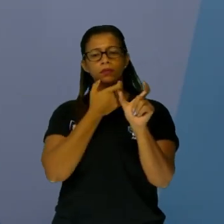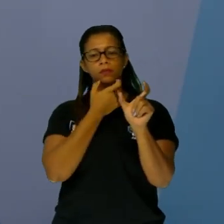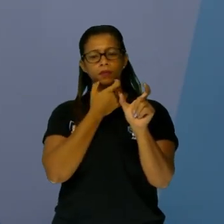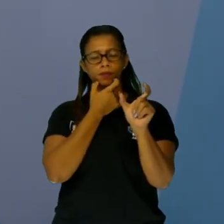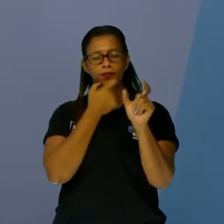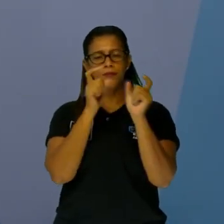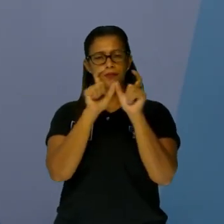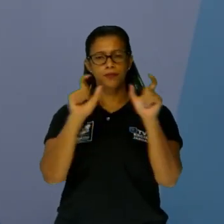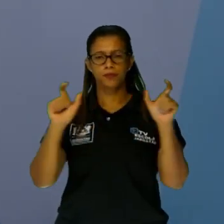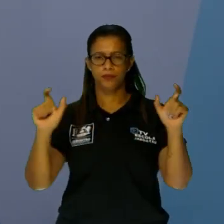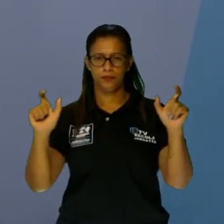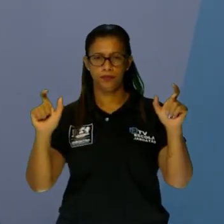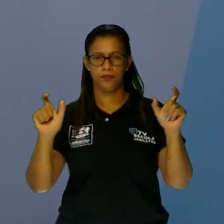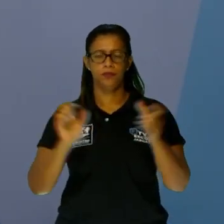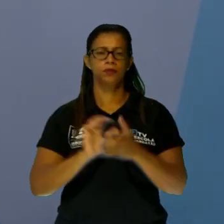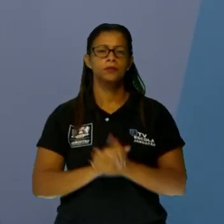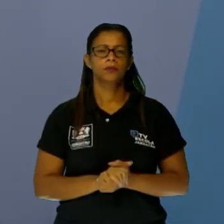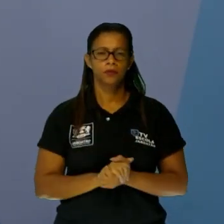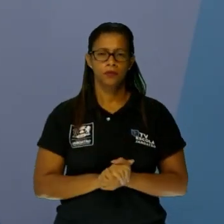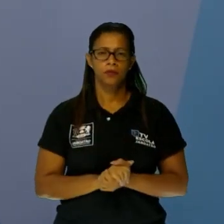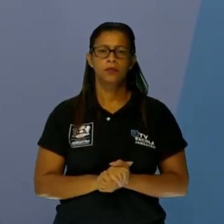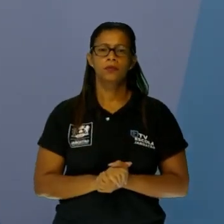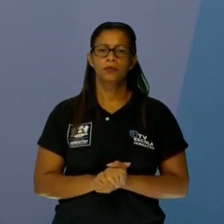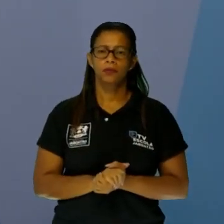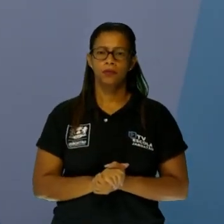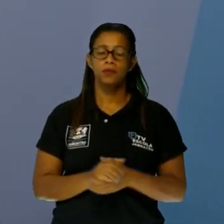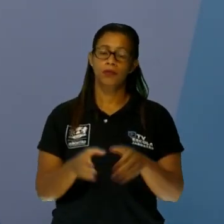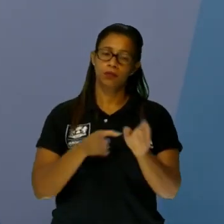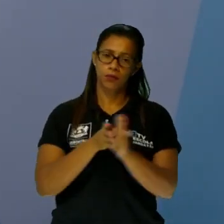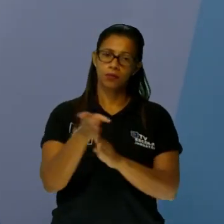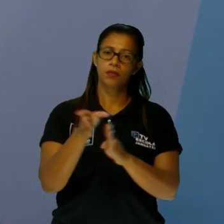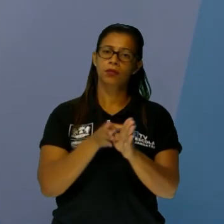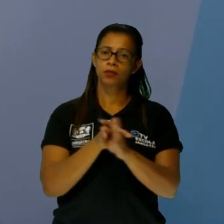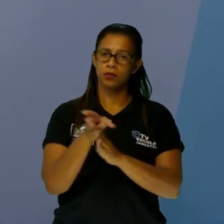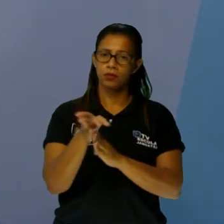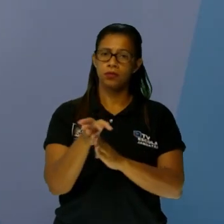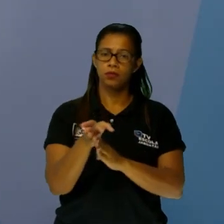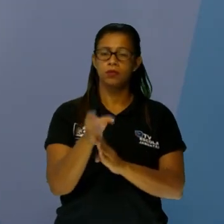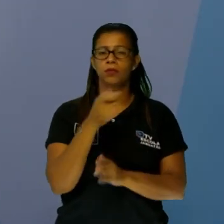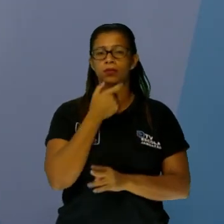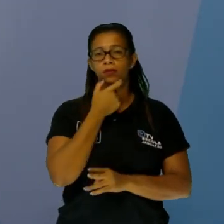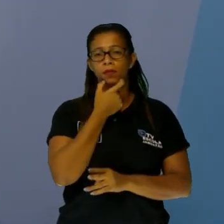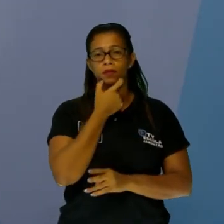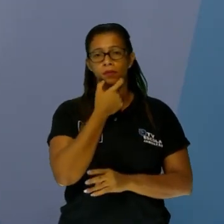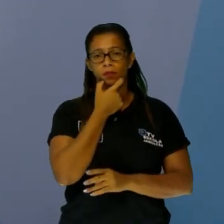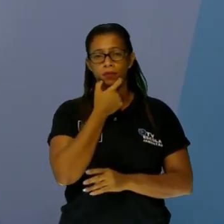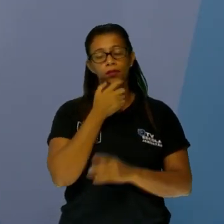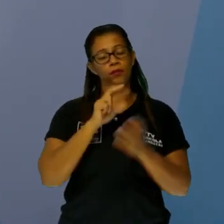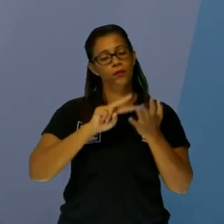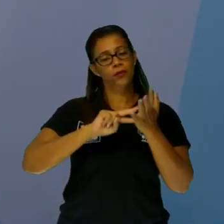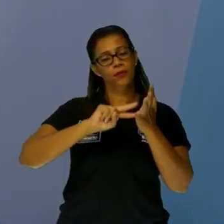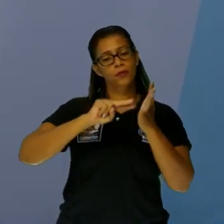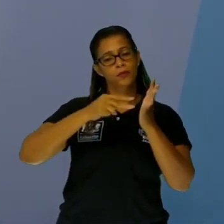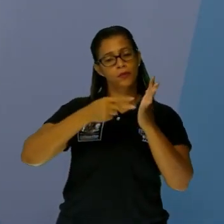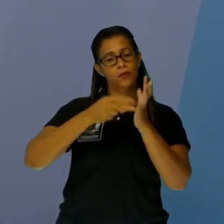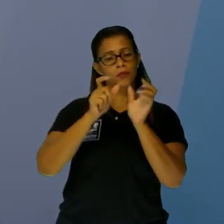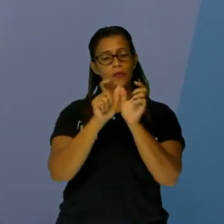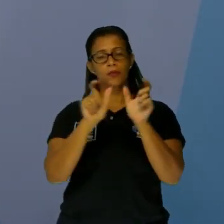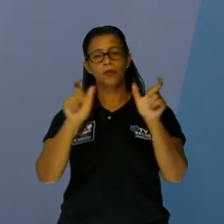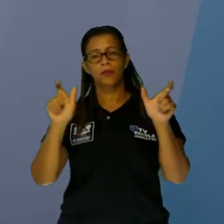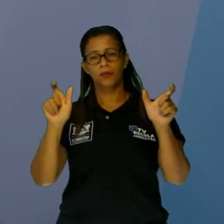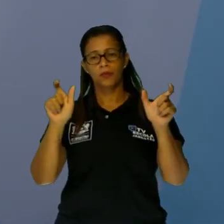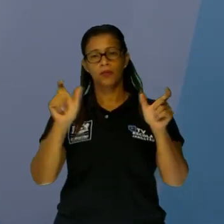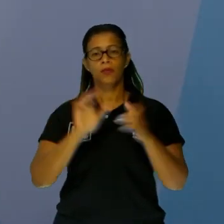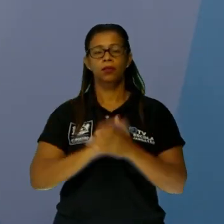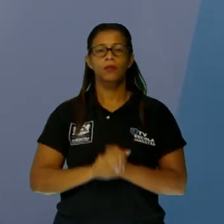dar, né, essa questão de conselhos, que em inglês significa advices, certo? Então, se você